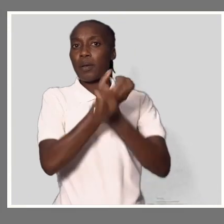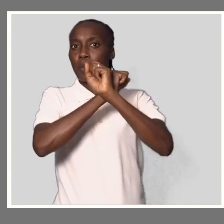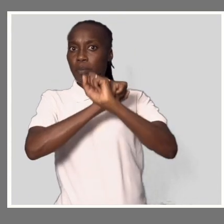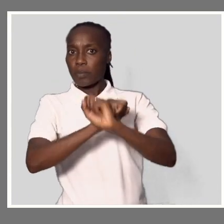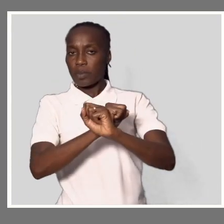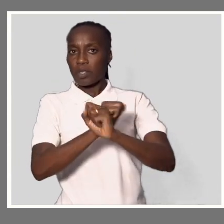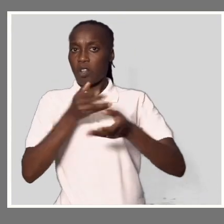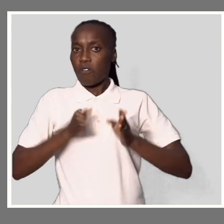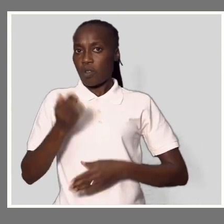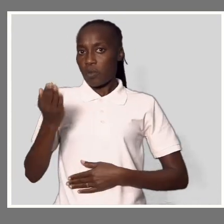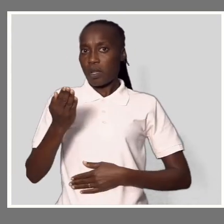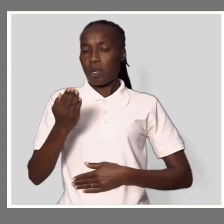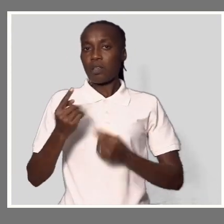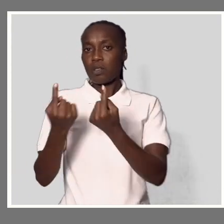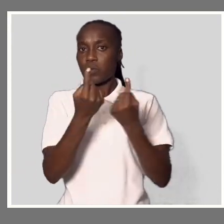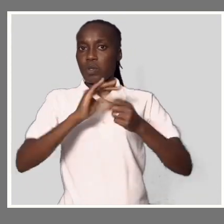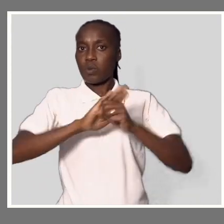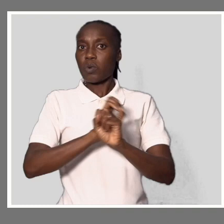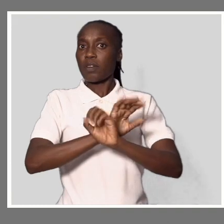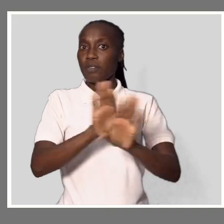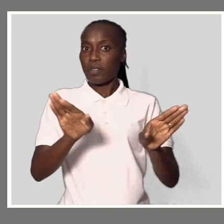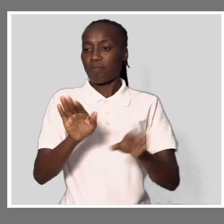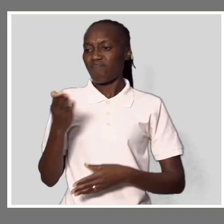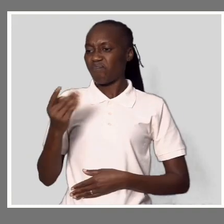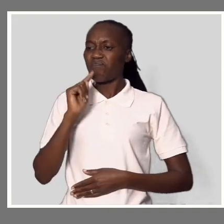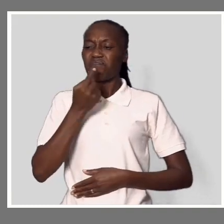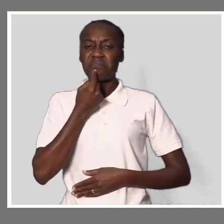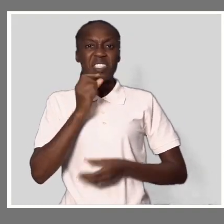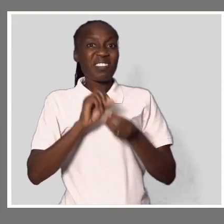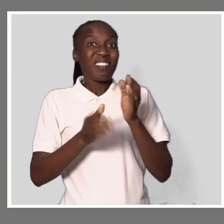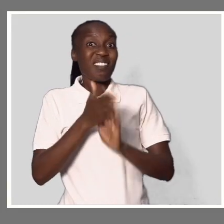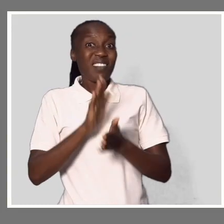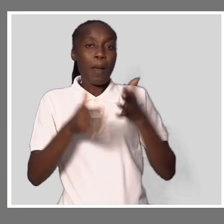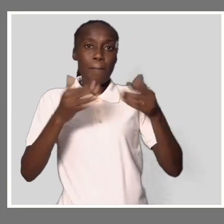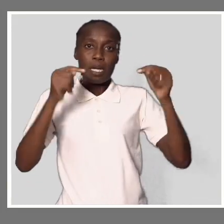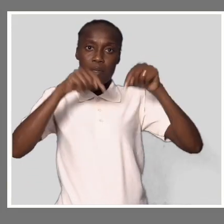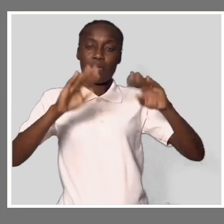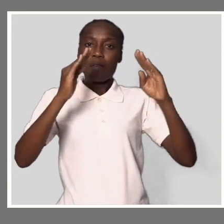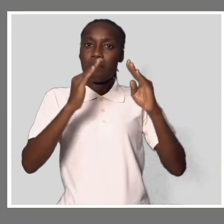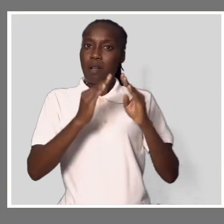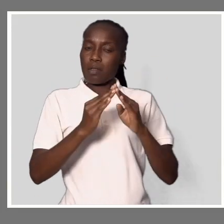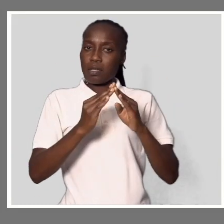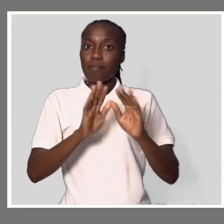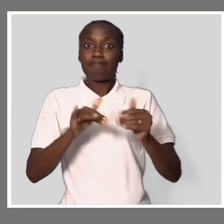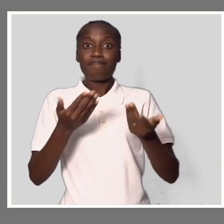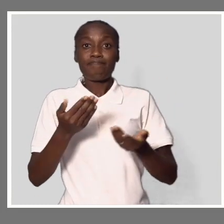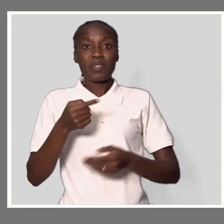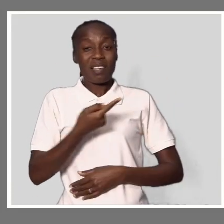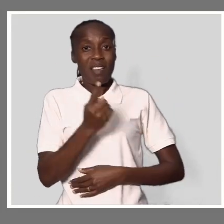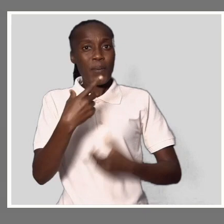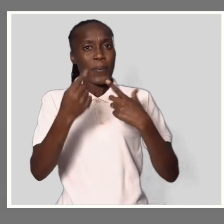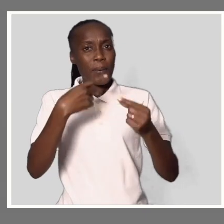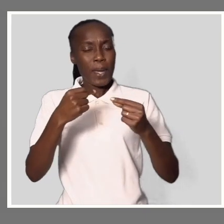tem feito para proteger os seus filhos de novo coronavírus. Não fazemos nada. As crianças brincam aqui